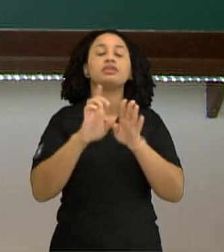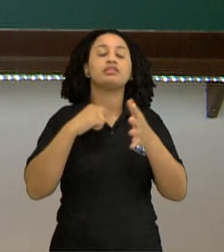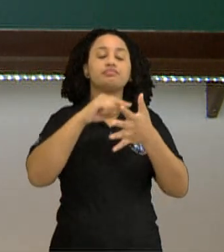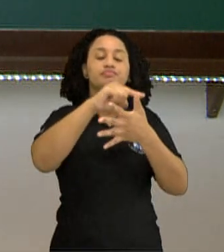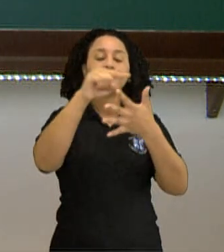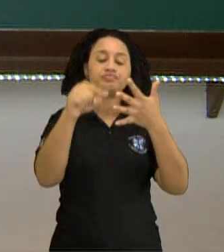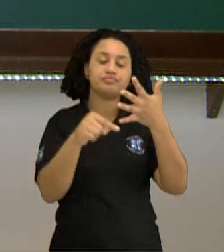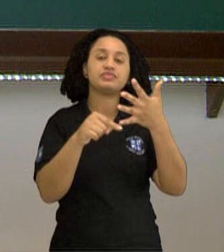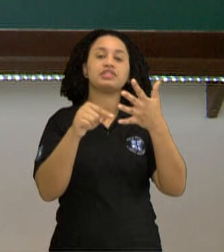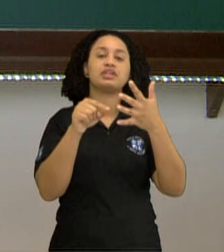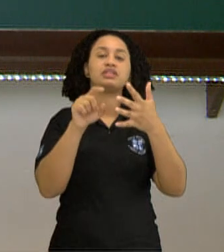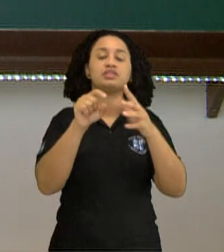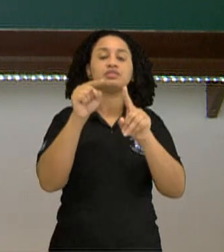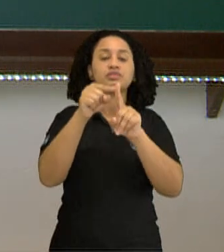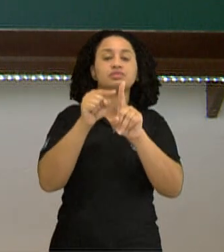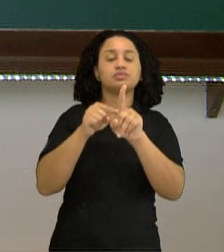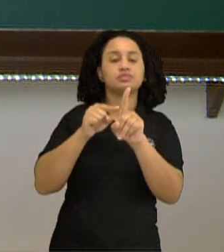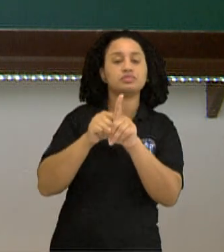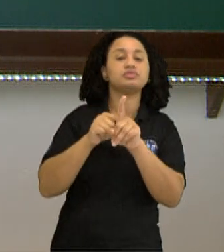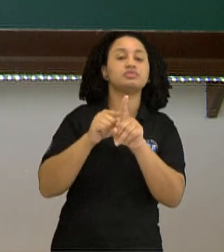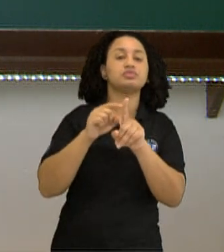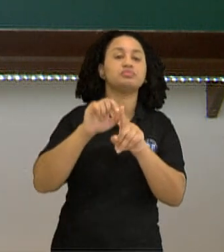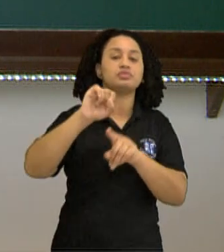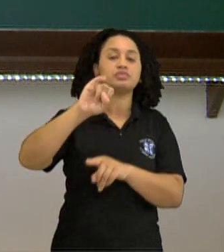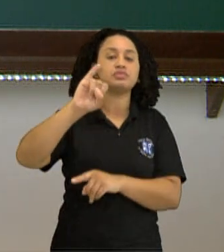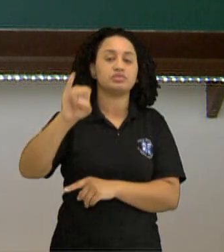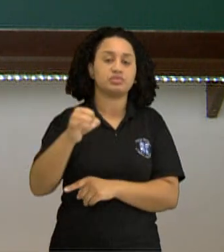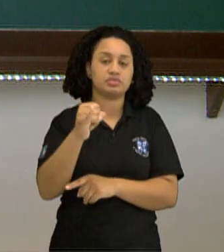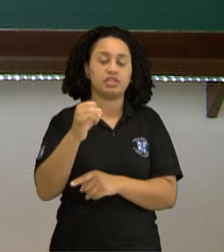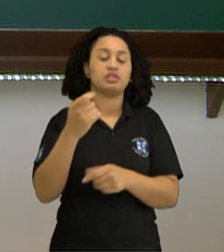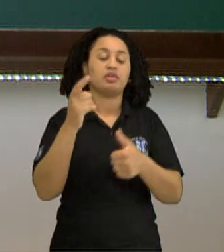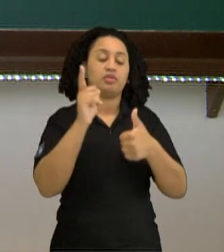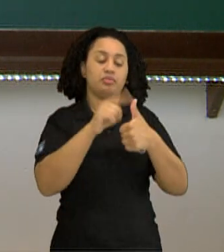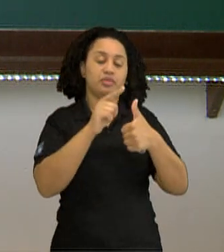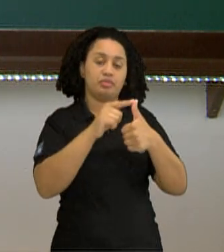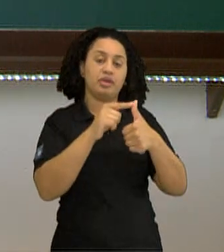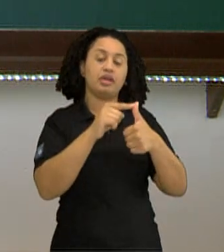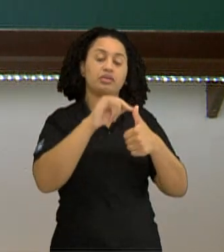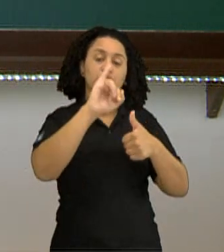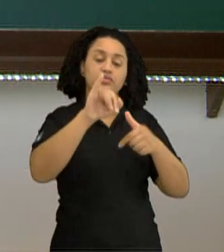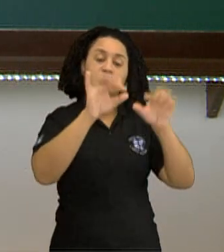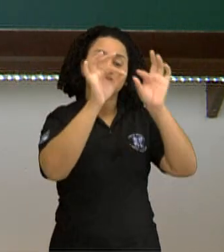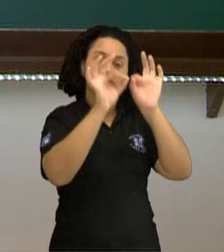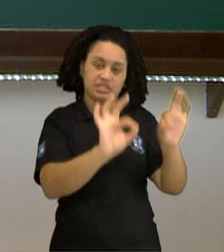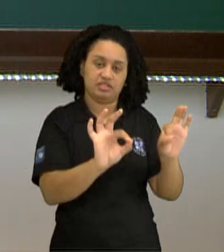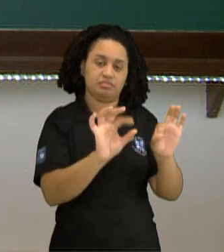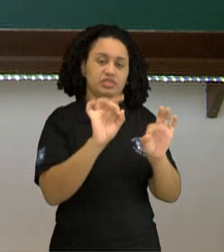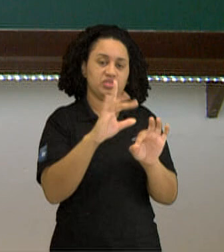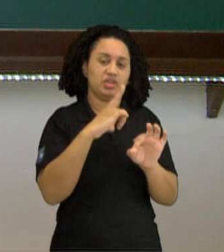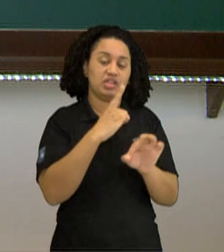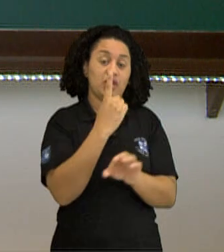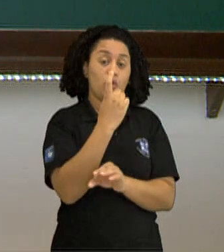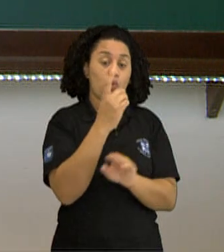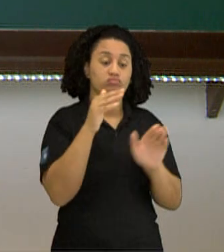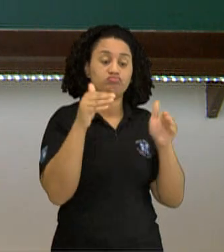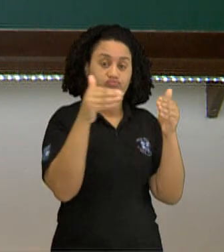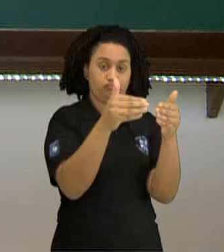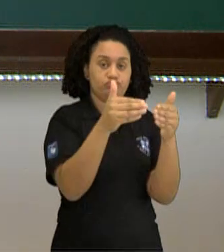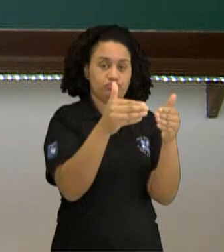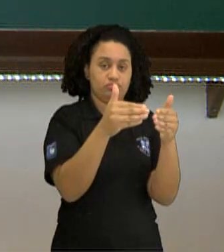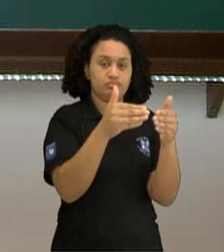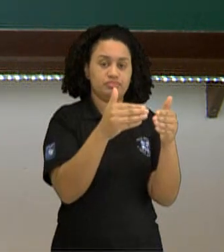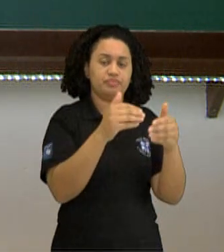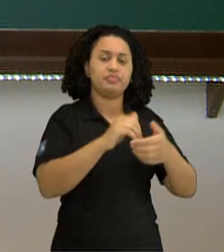de sujeito. O primeiro tipo de sujeito é o sujeito simples, que é aquele que possui apenas um núcleo.